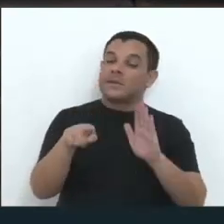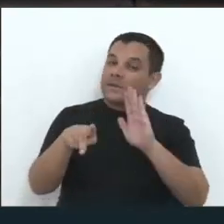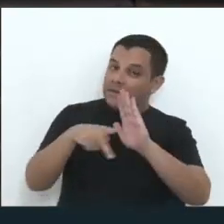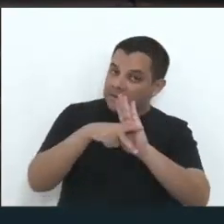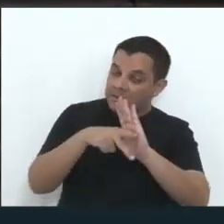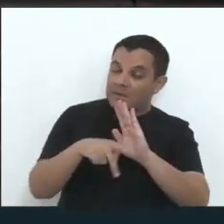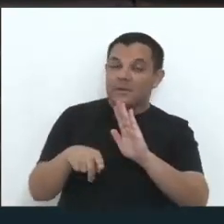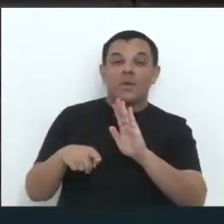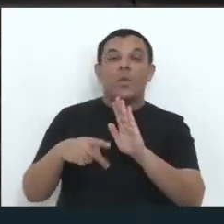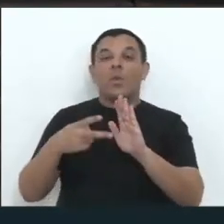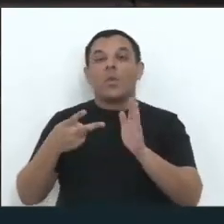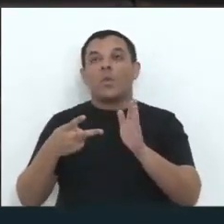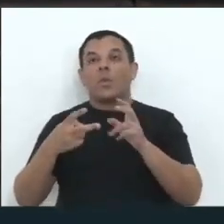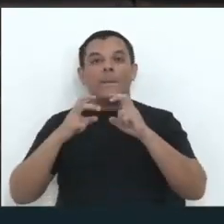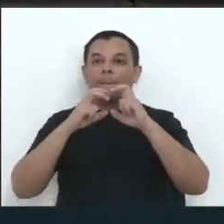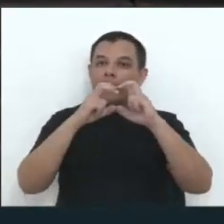né?